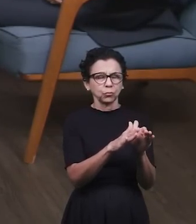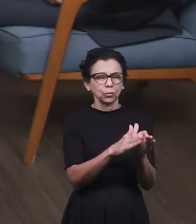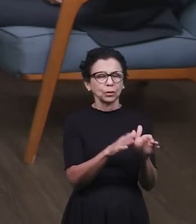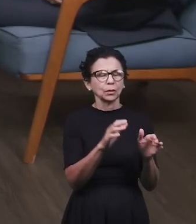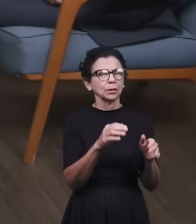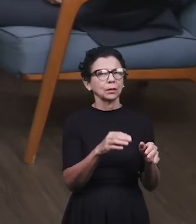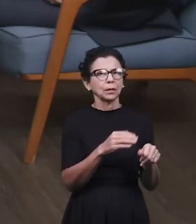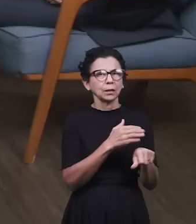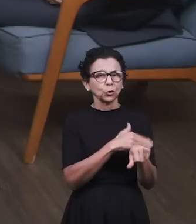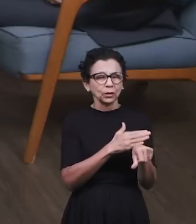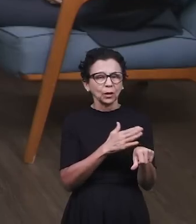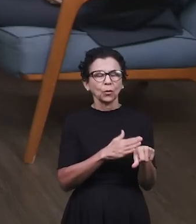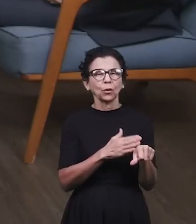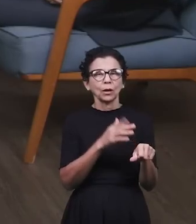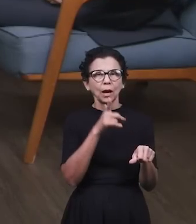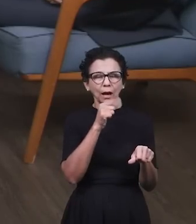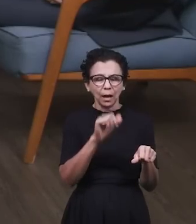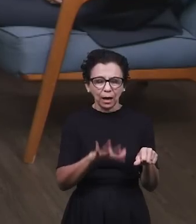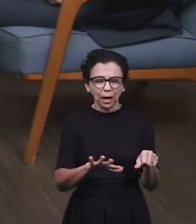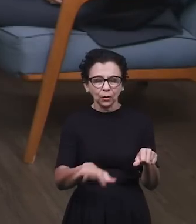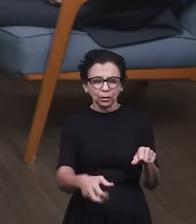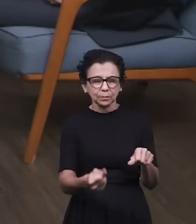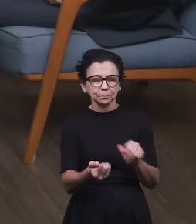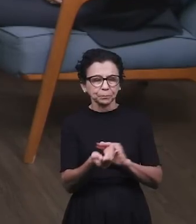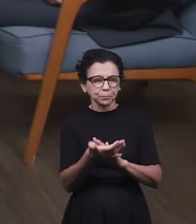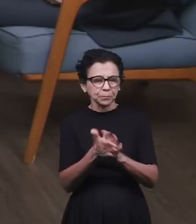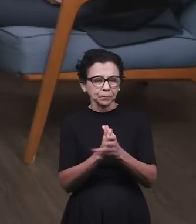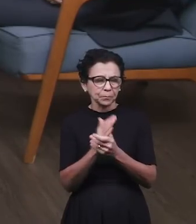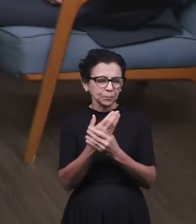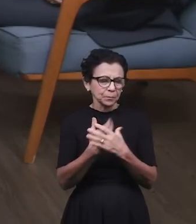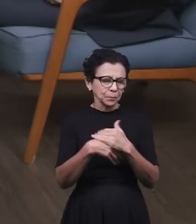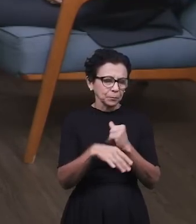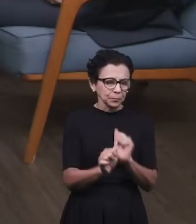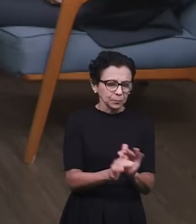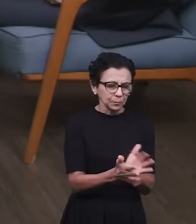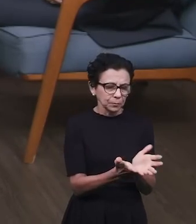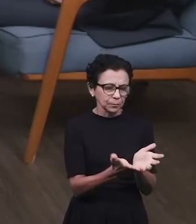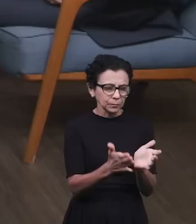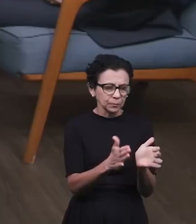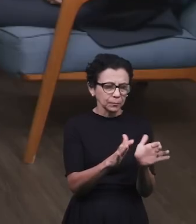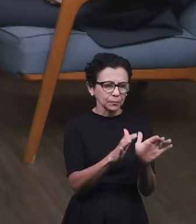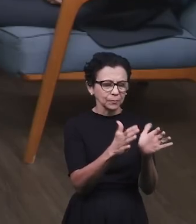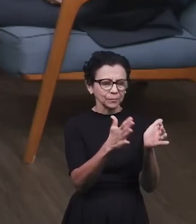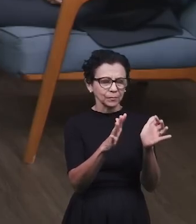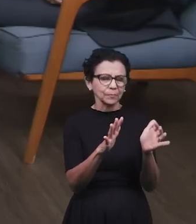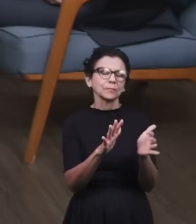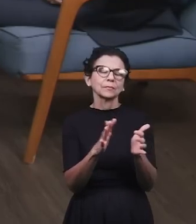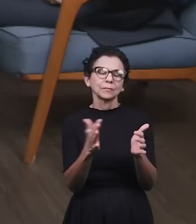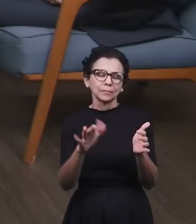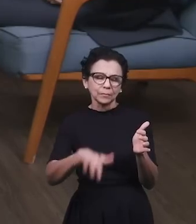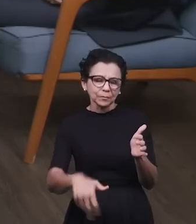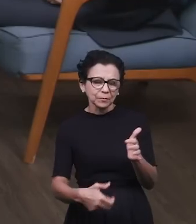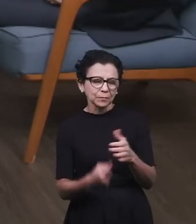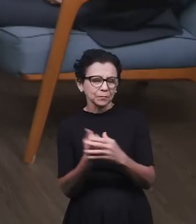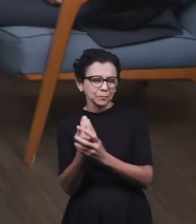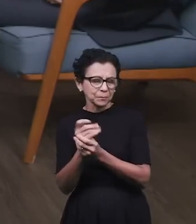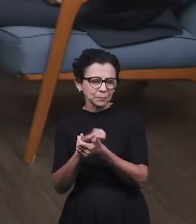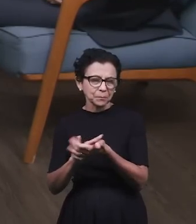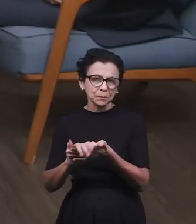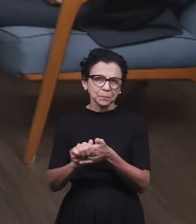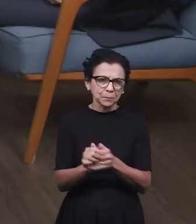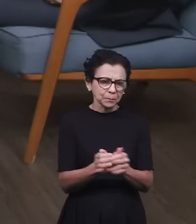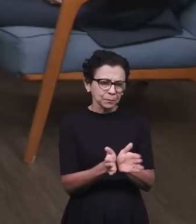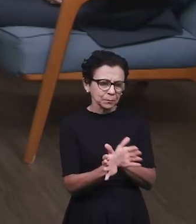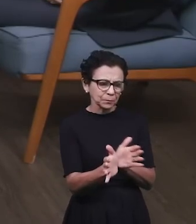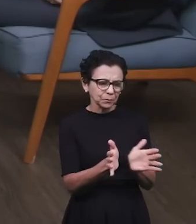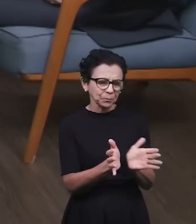põe a mão na água, a água é imprescindível para dar maleabilidade ao barro, e como ele vai dando forma ao